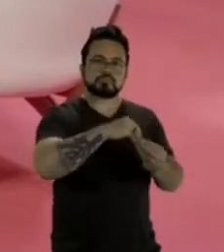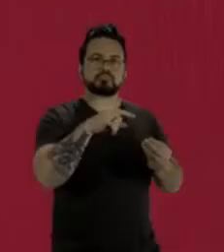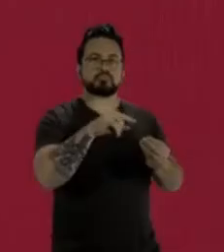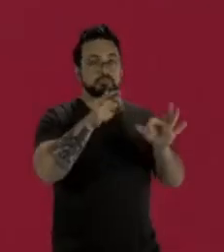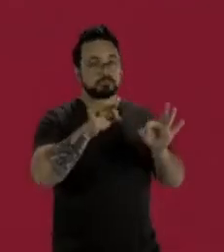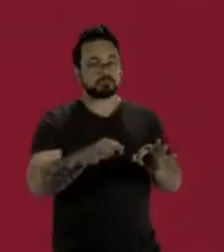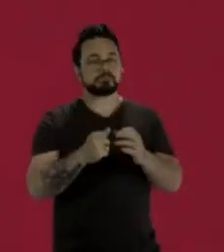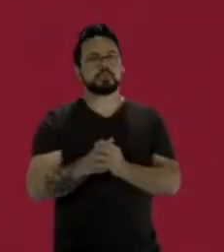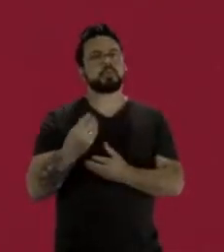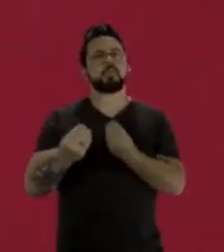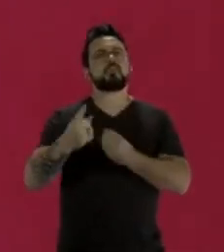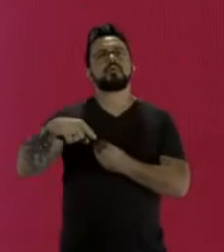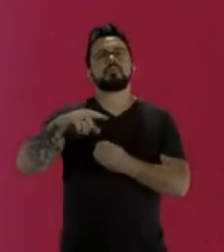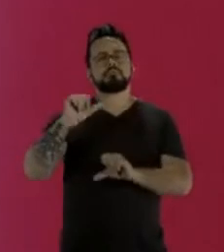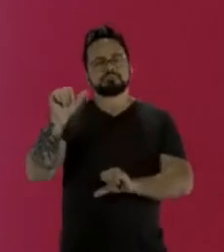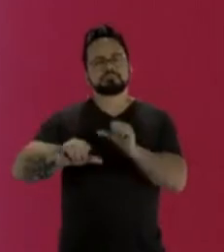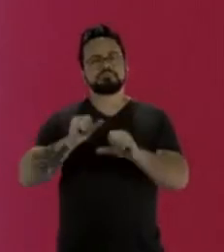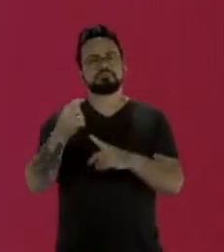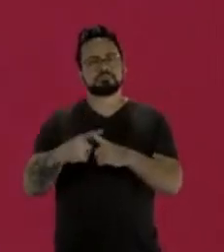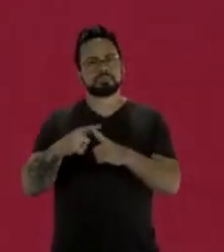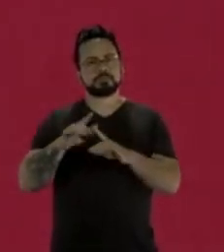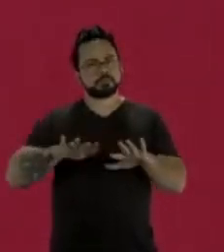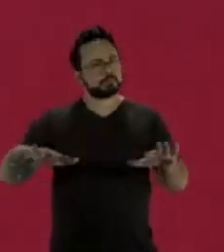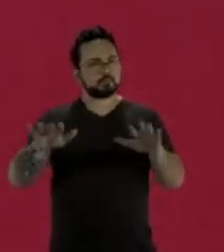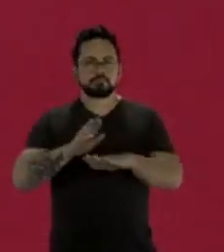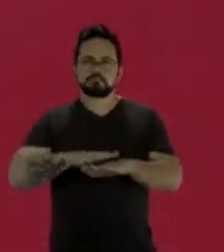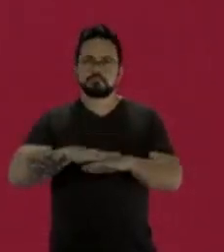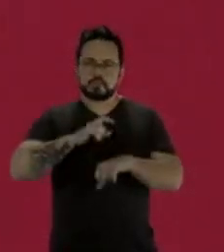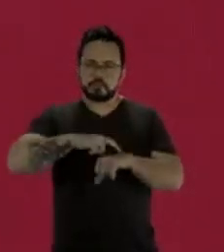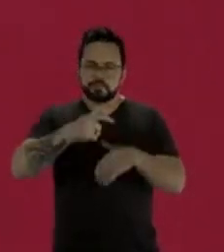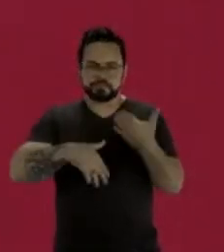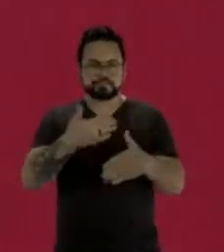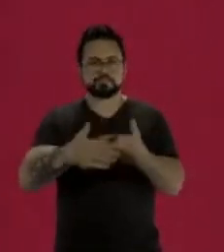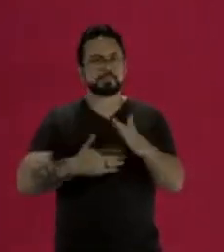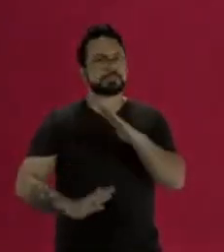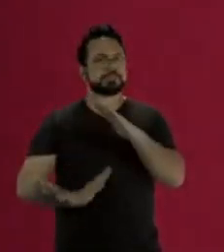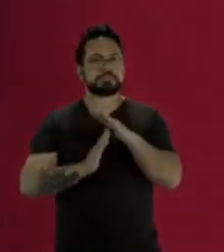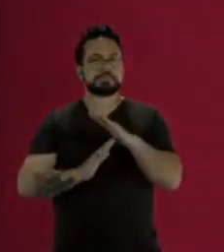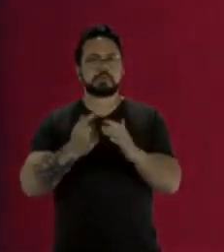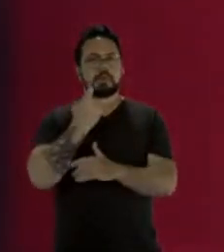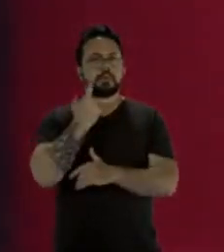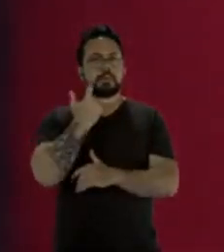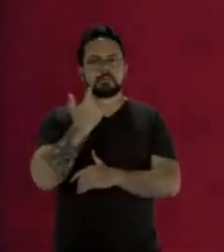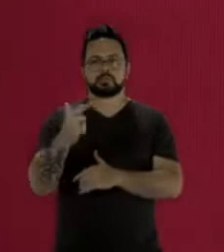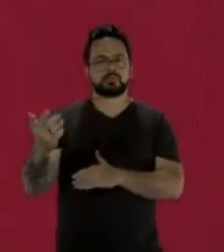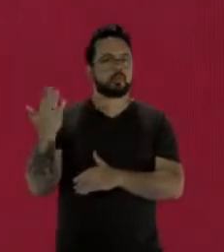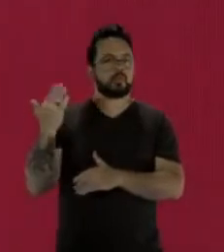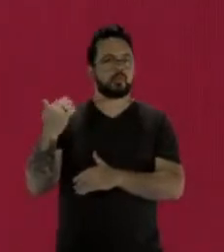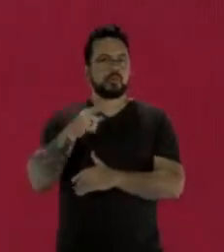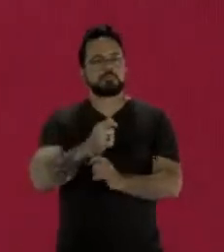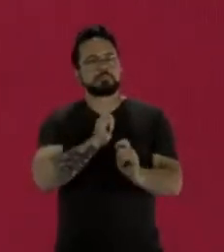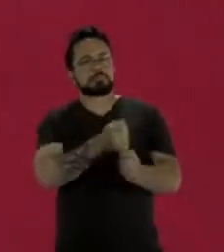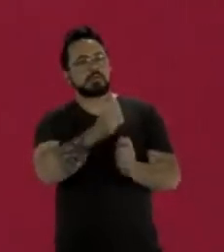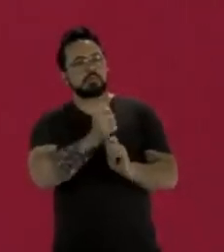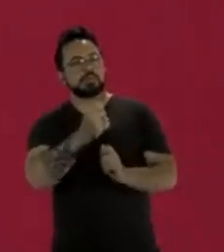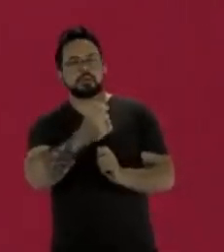essa transformação? Porque, assim, tem que vir de todos os lados. Sim. E o cronômetro está estourando. Peixe já não tem mais como tinha. Você vai pescar ali,